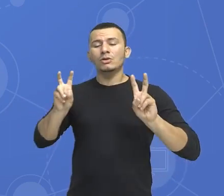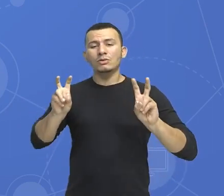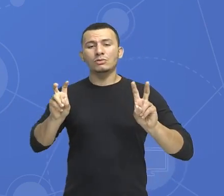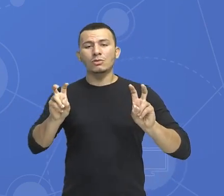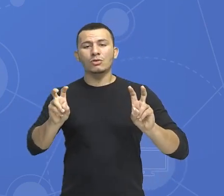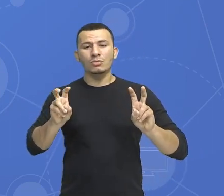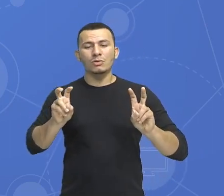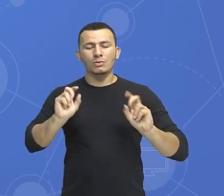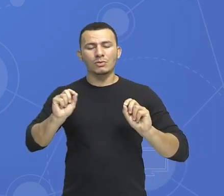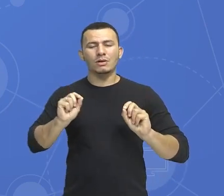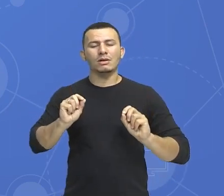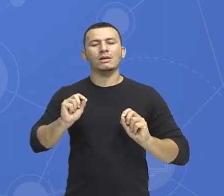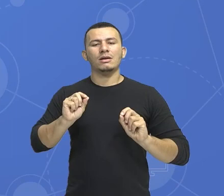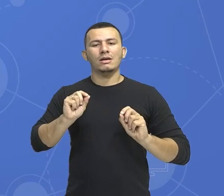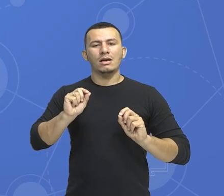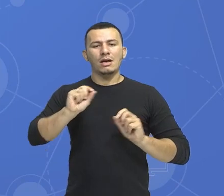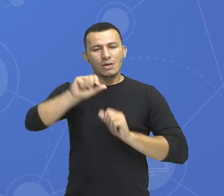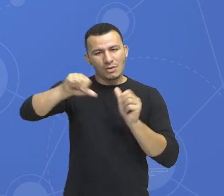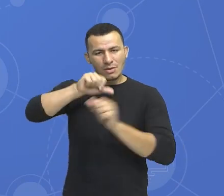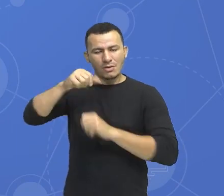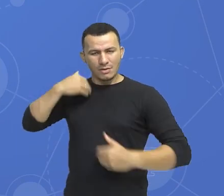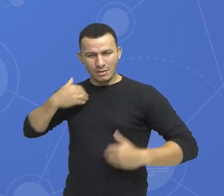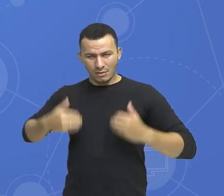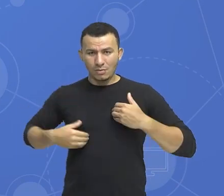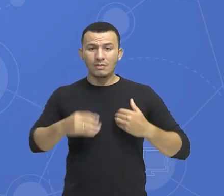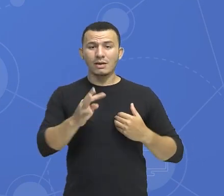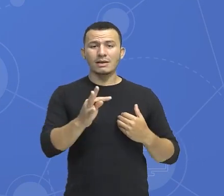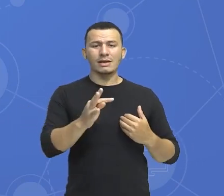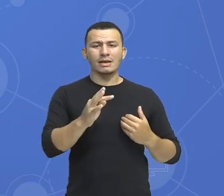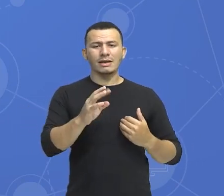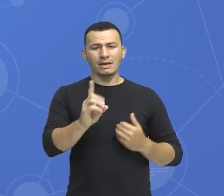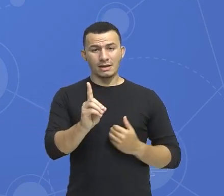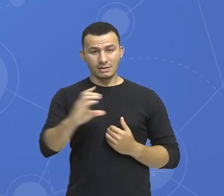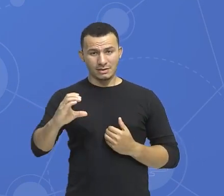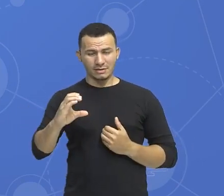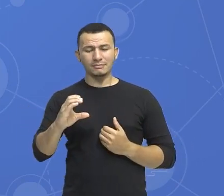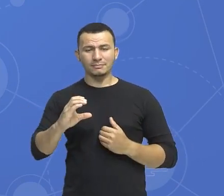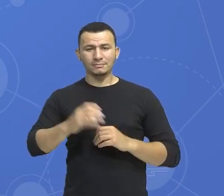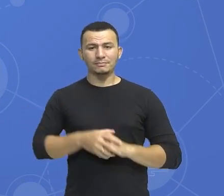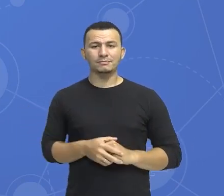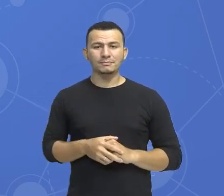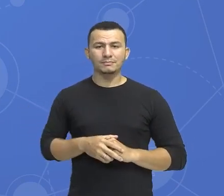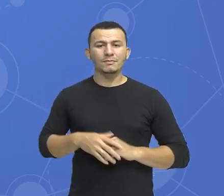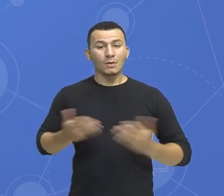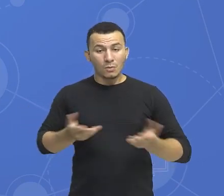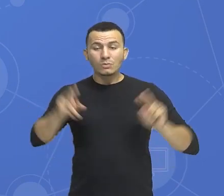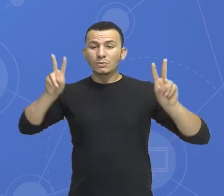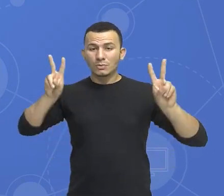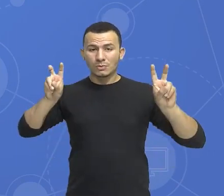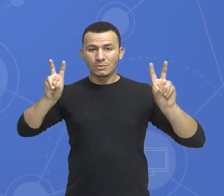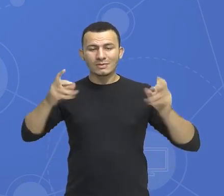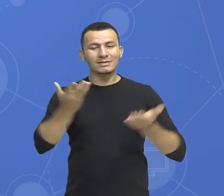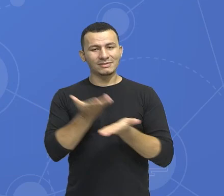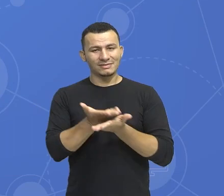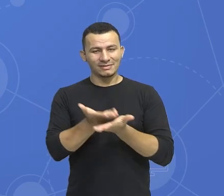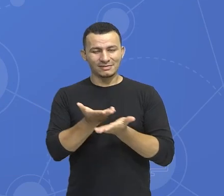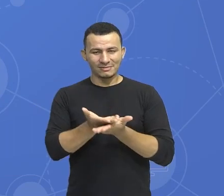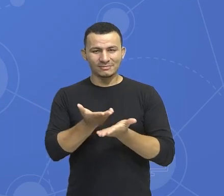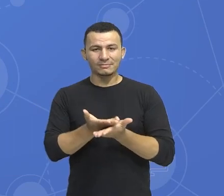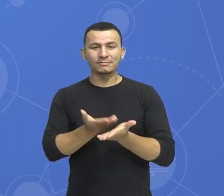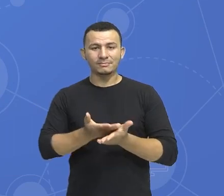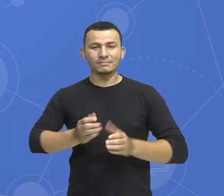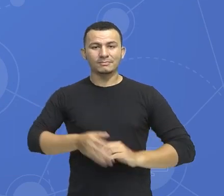transtorno dismórfico corporal, né, o TDC. Então, é um dos temas que foi abordado aqui na nossa aula de